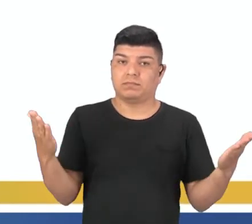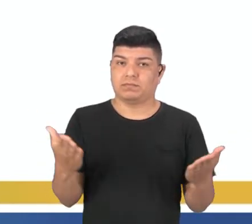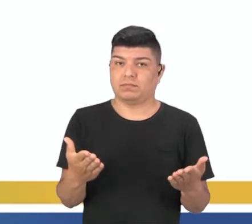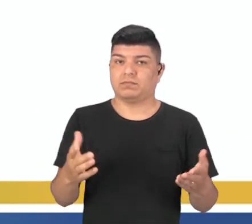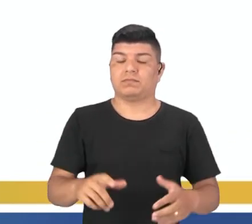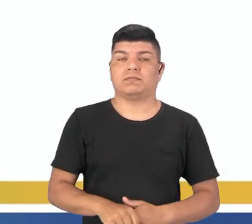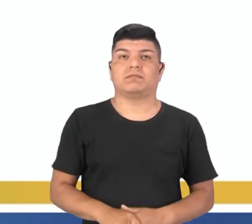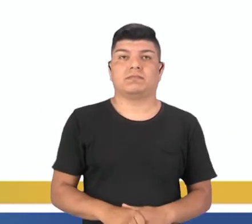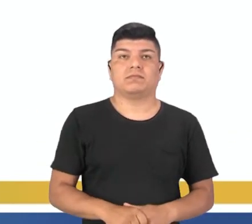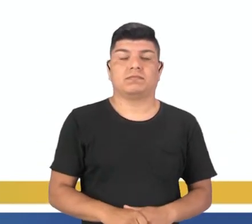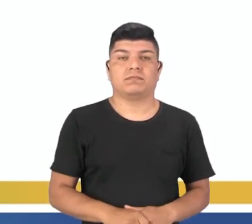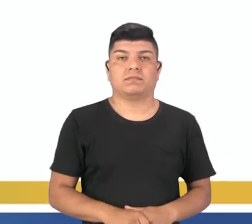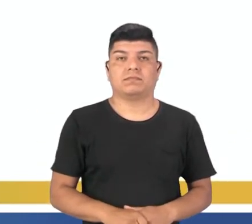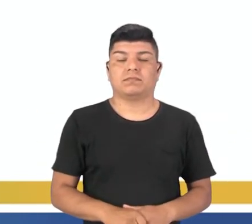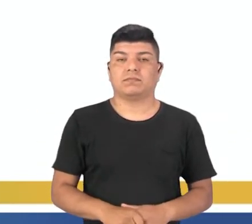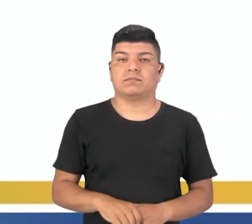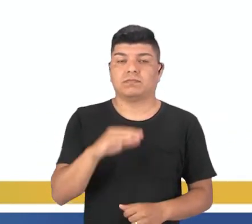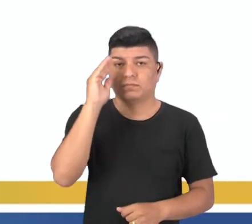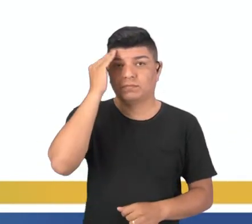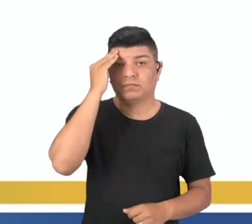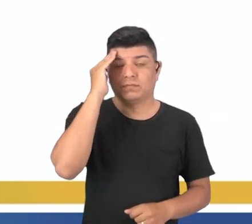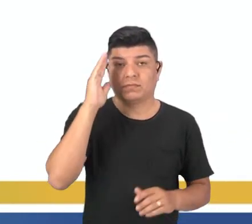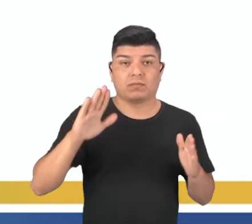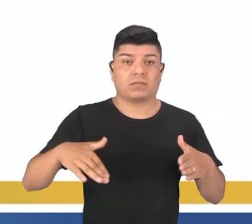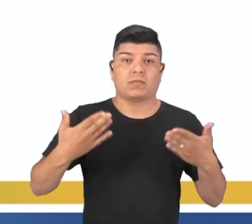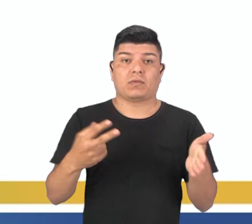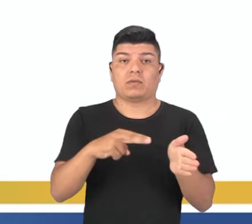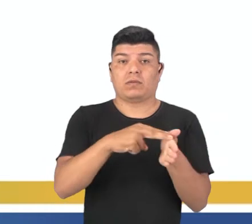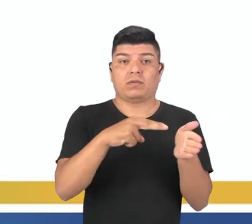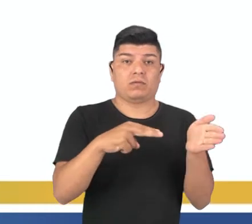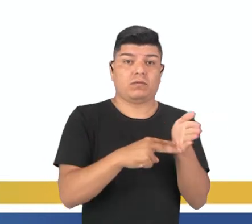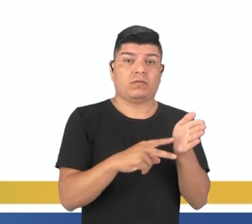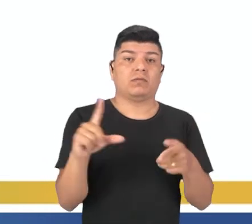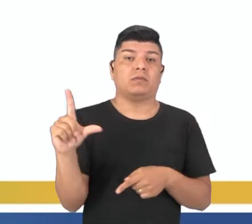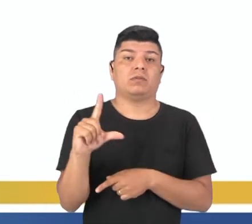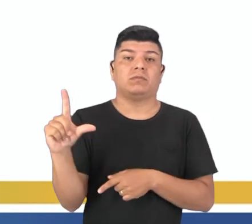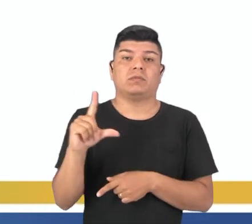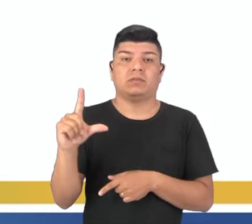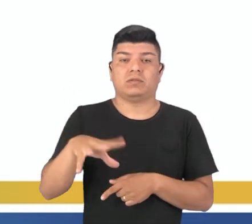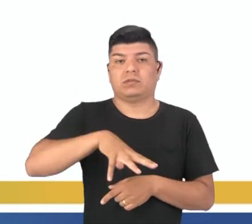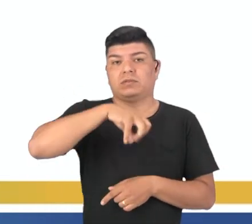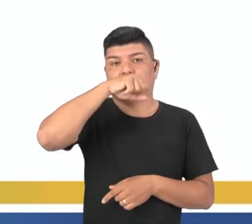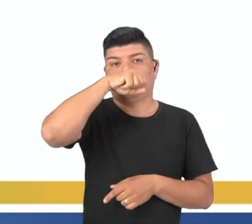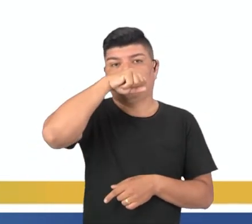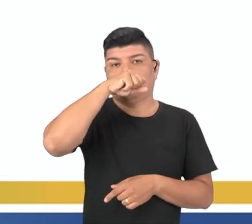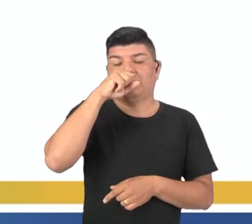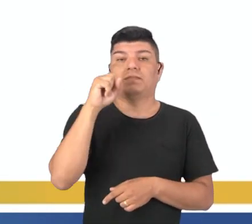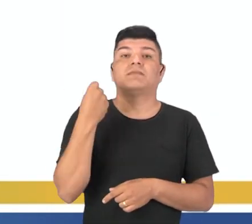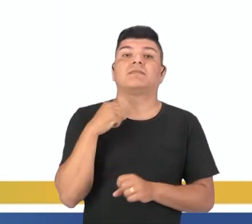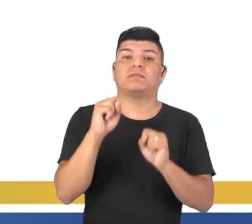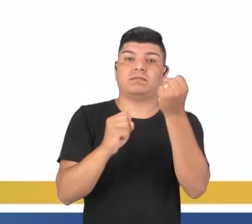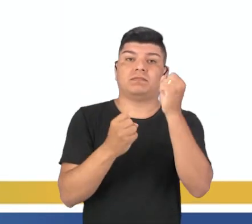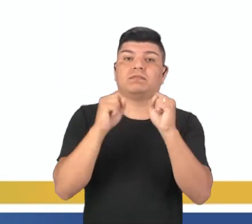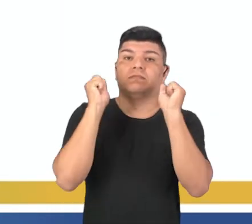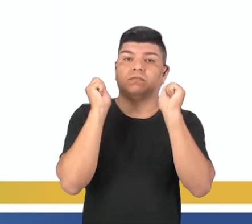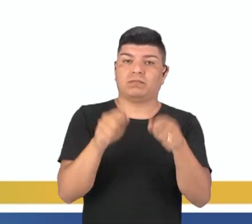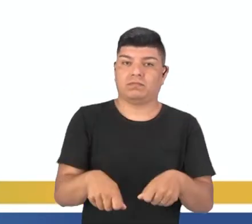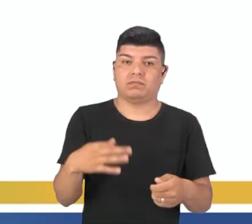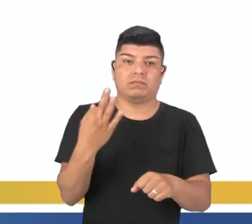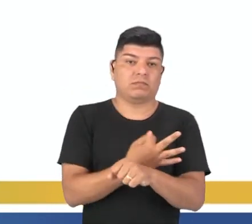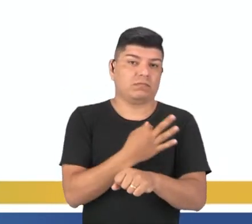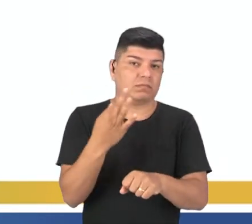atual, certo? Então, vamos entender qual é o volume em litros, né, de ar que esse cilindro é capaz de armazenar.